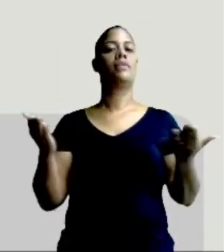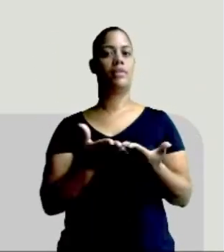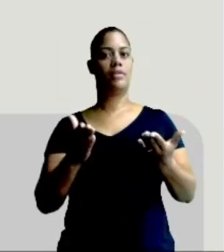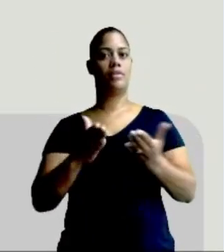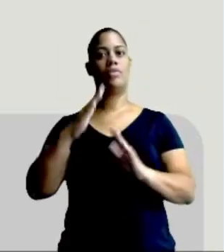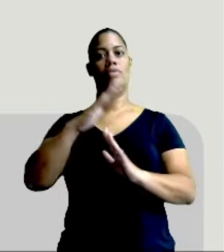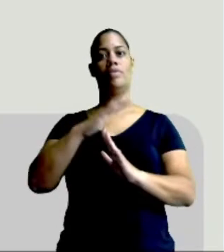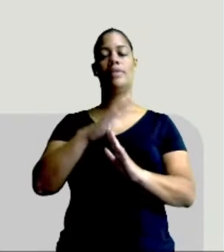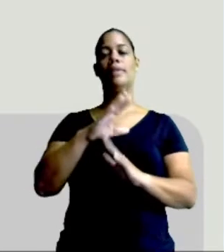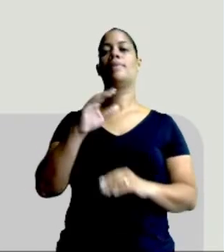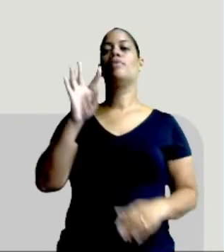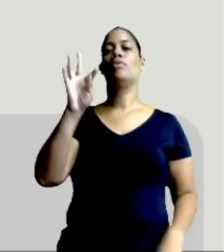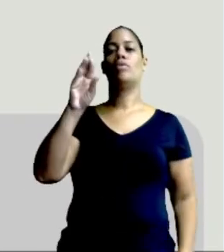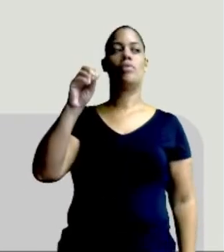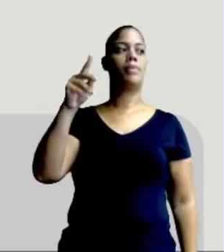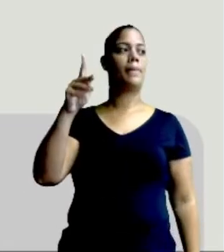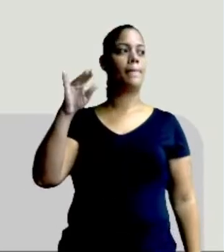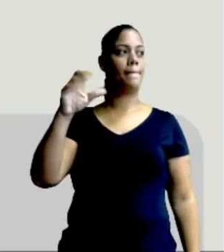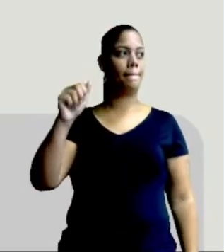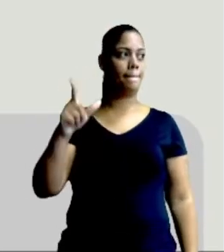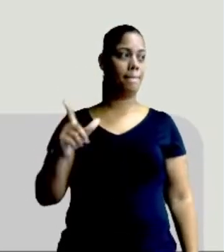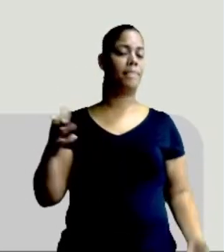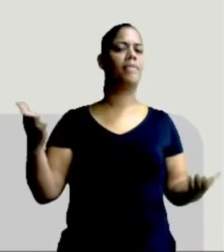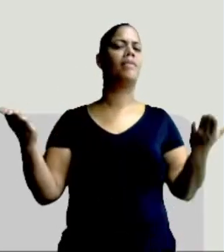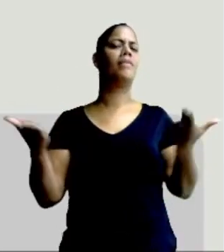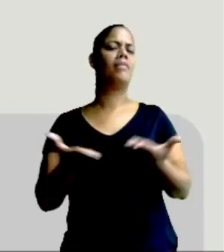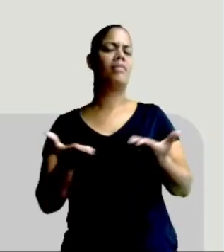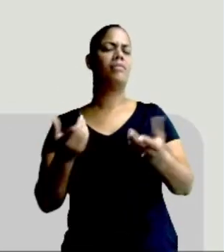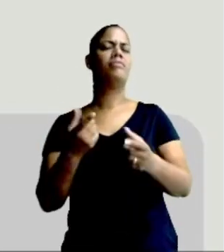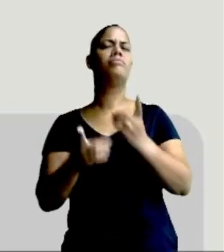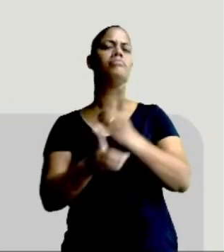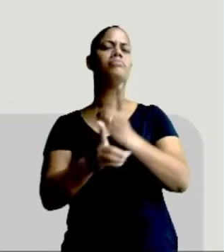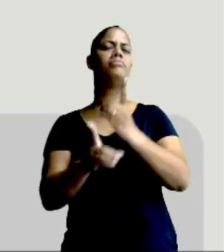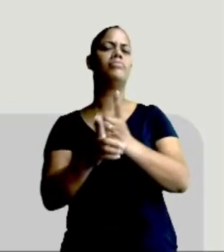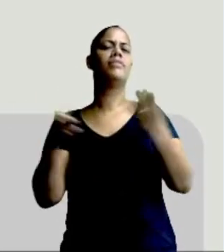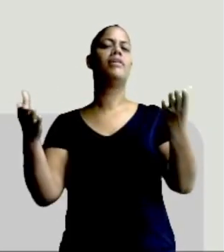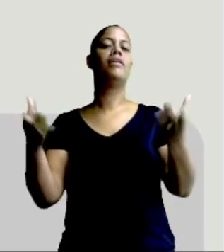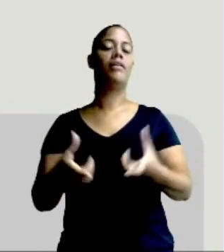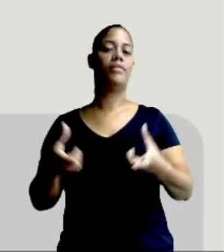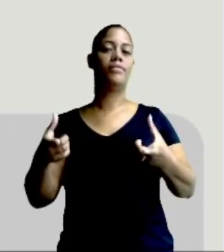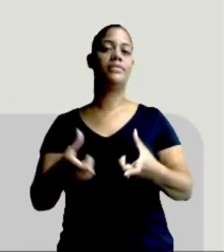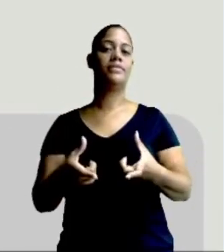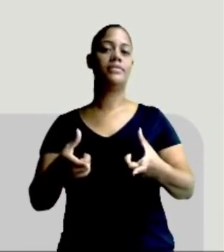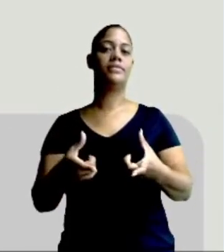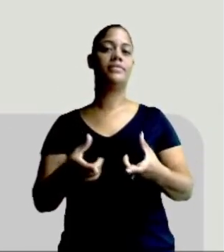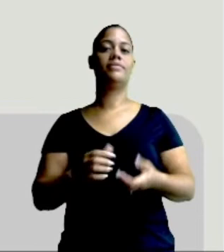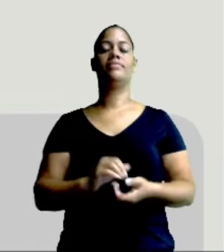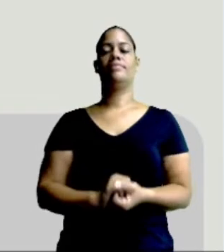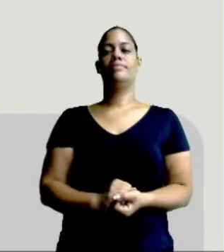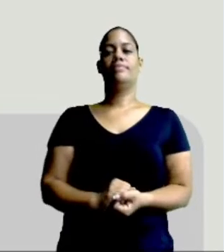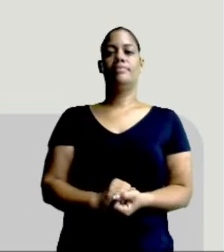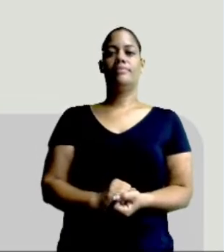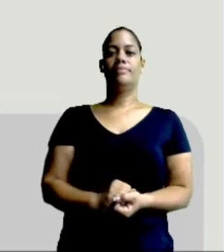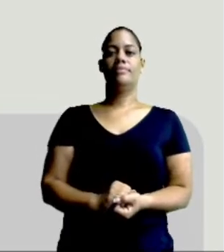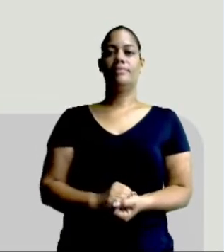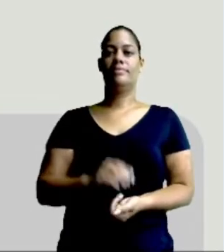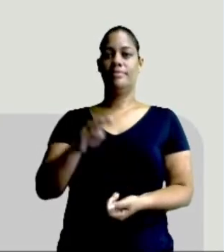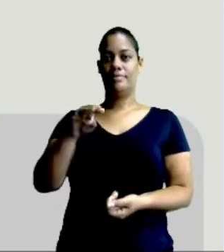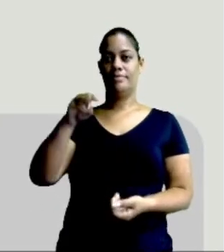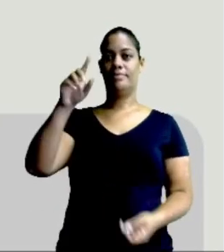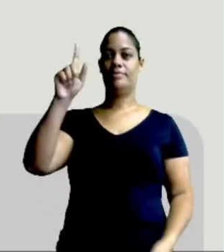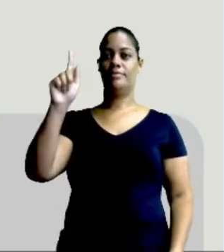tropical continental típico. E onde é que eu vou encontrar esse tipo de clima? Eu vou ter lá em